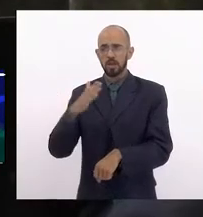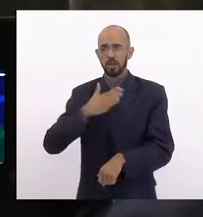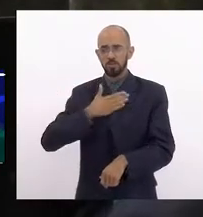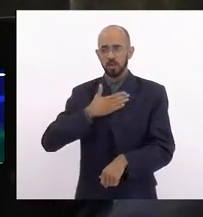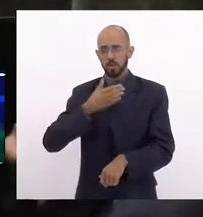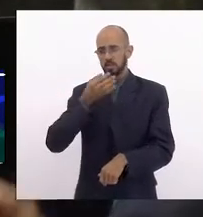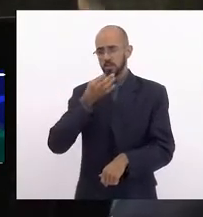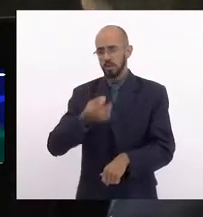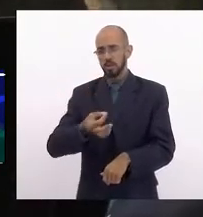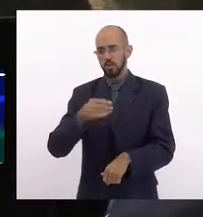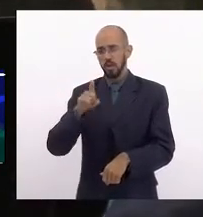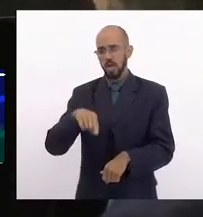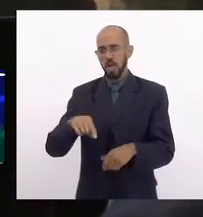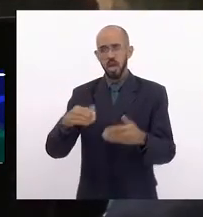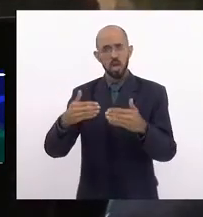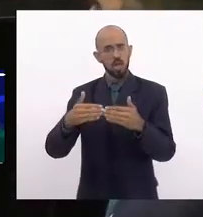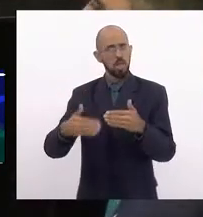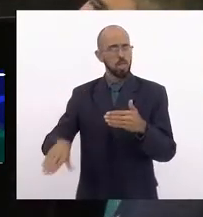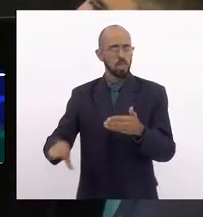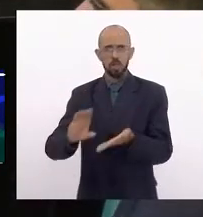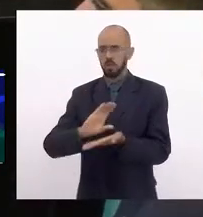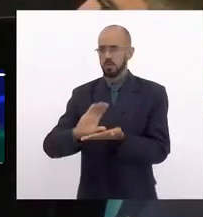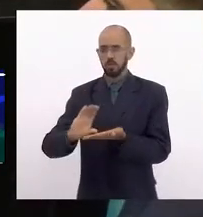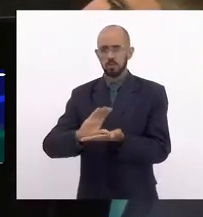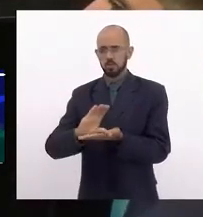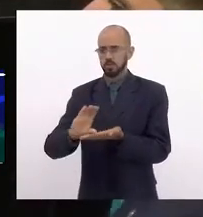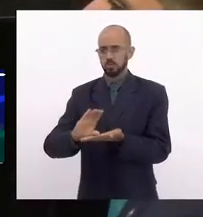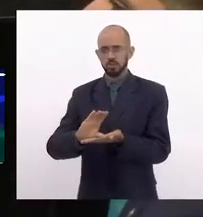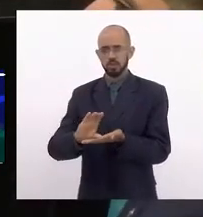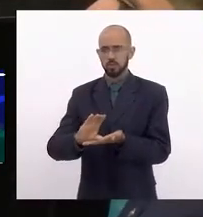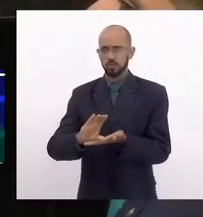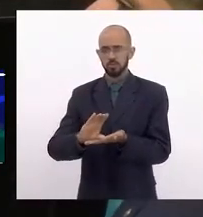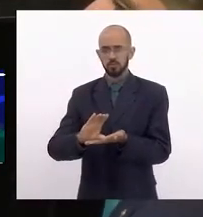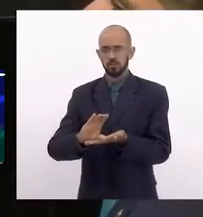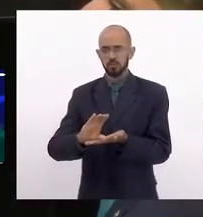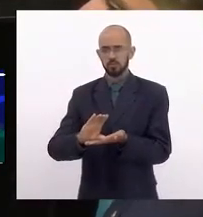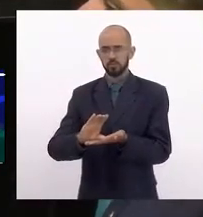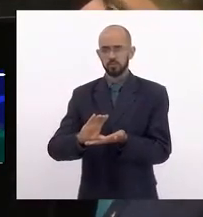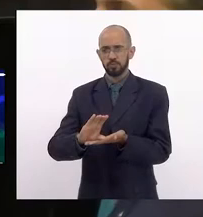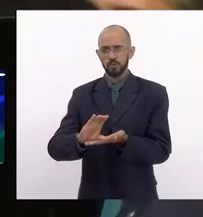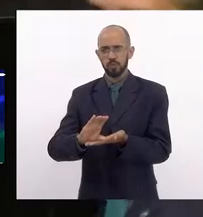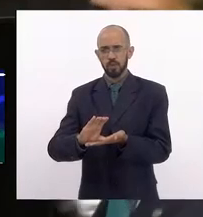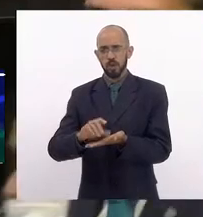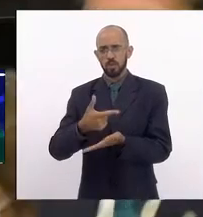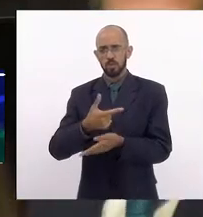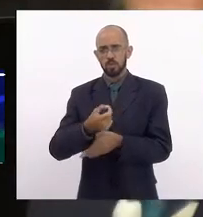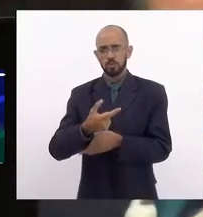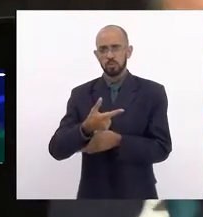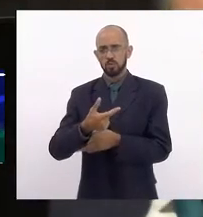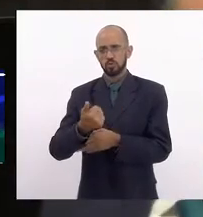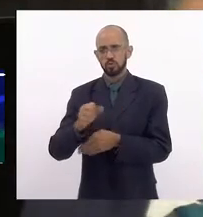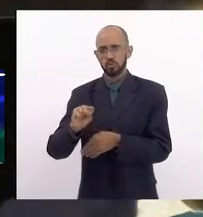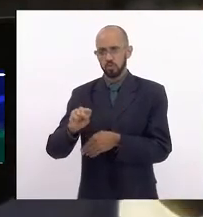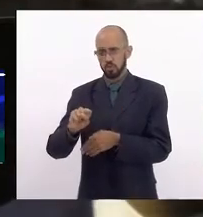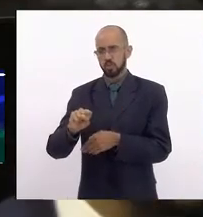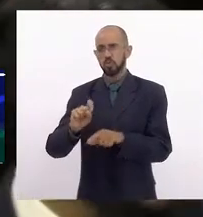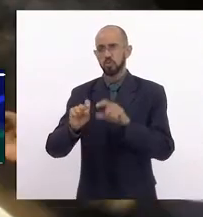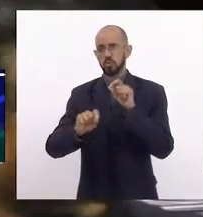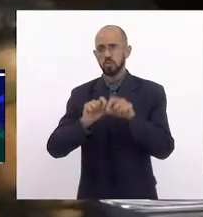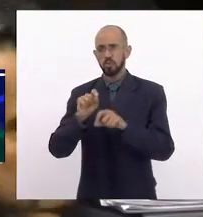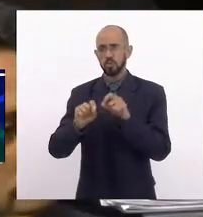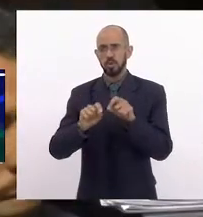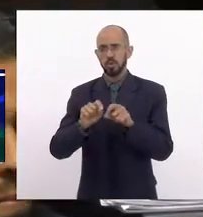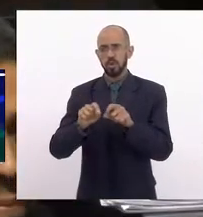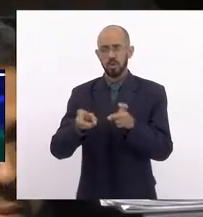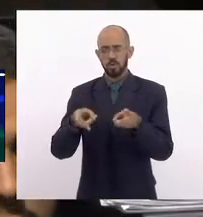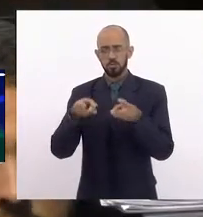não meu modo de ver ele é inconstitucional e em 2018 deputados eu ouvi uma coisa